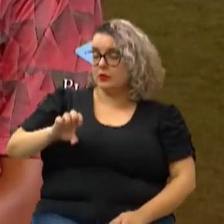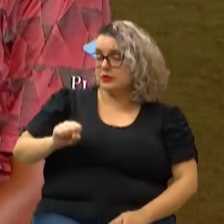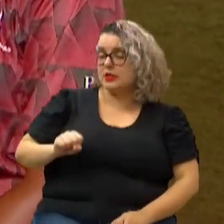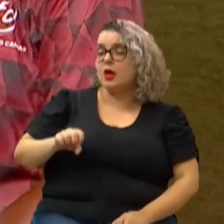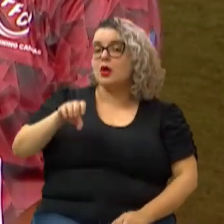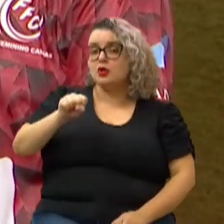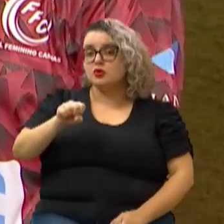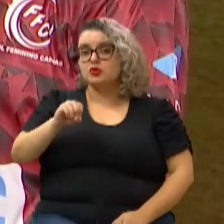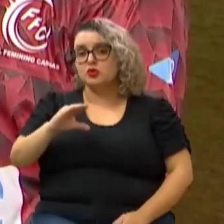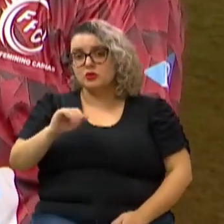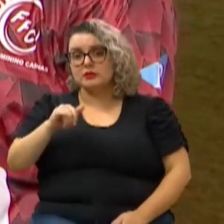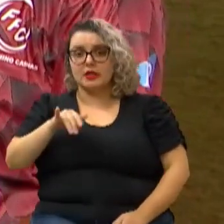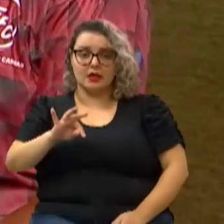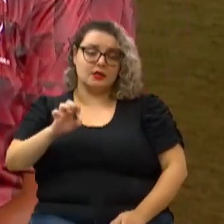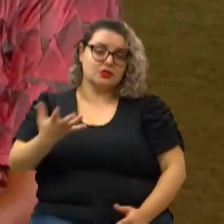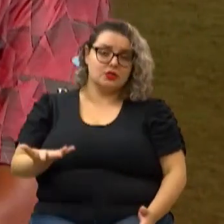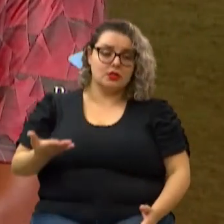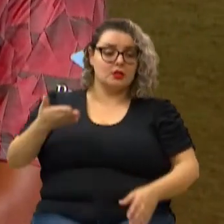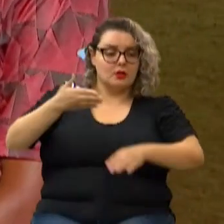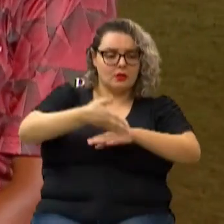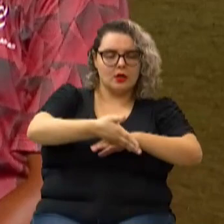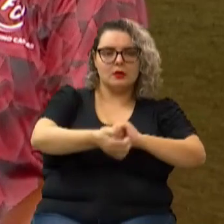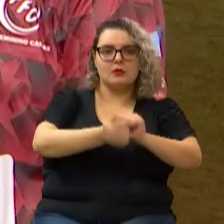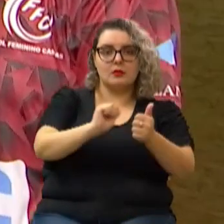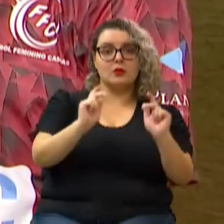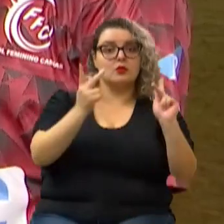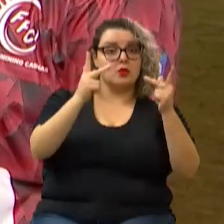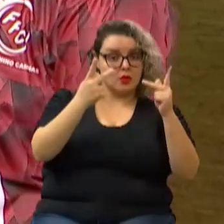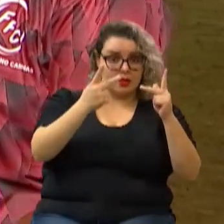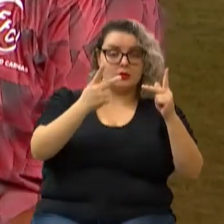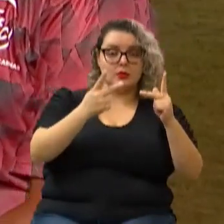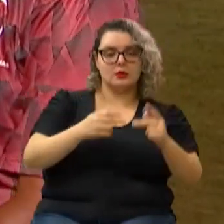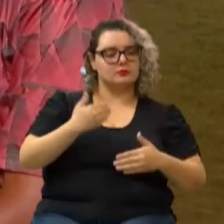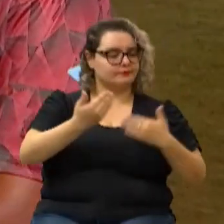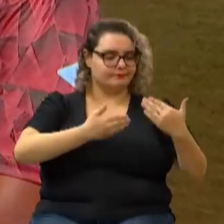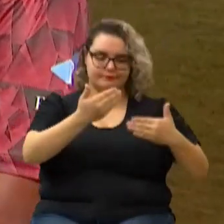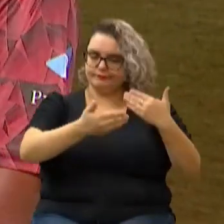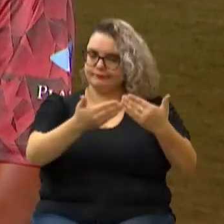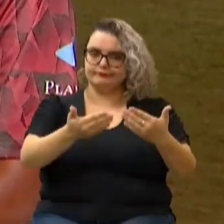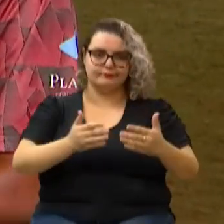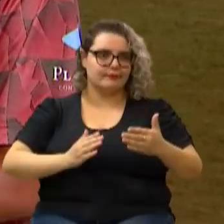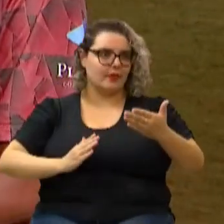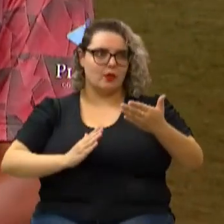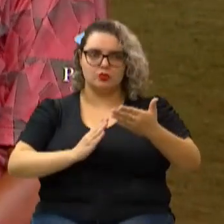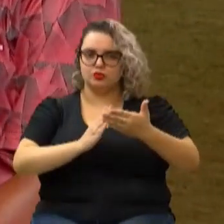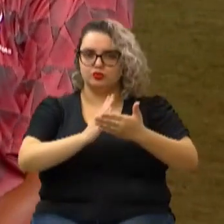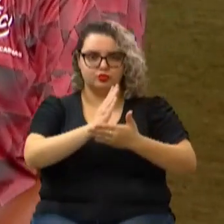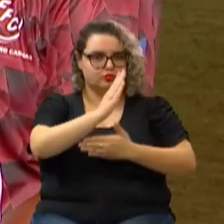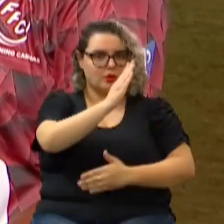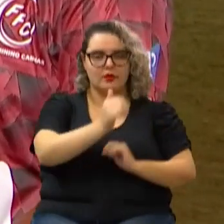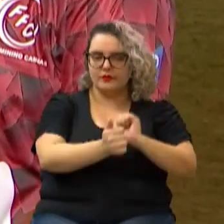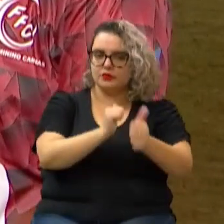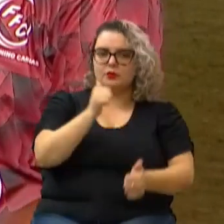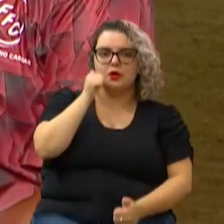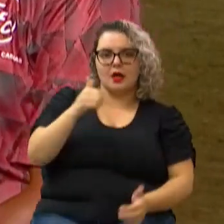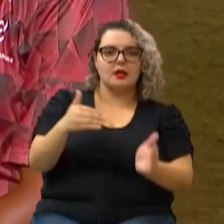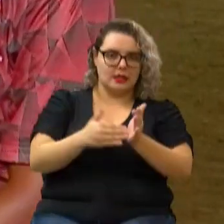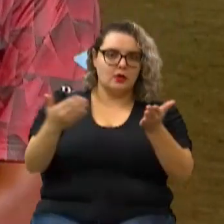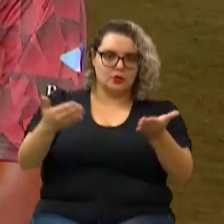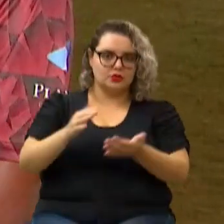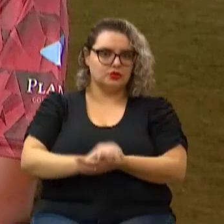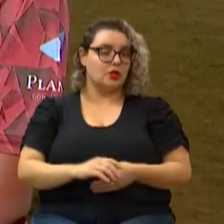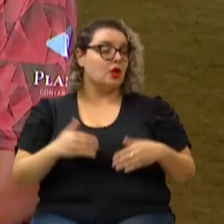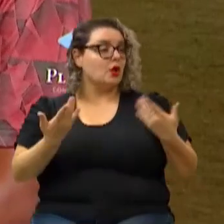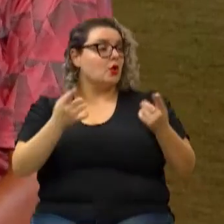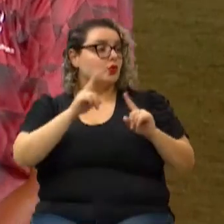para societies, e eu fui gostando do futebol feminino até que eu entrei em um projeto em Hortolândia e daí para frente foi só futebol